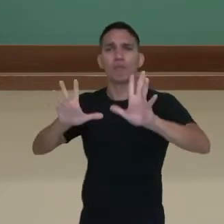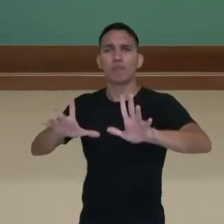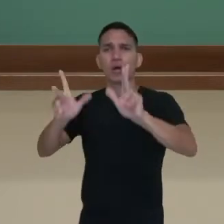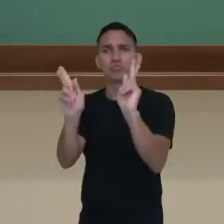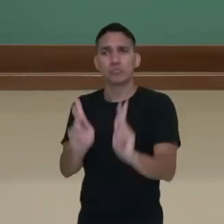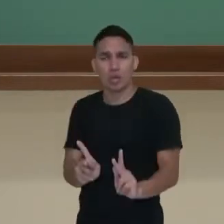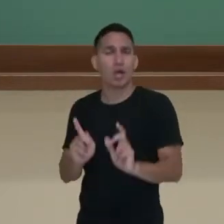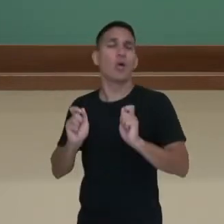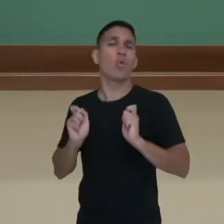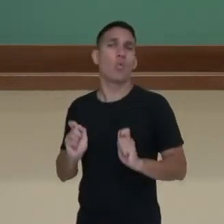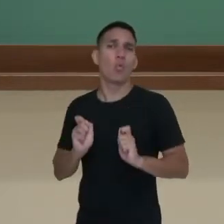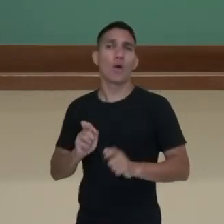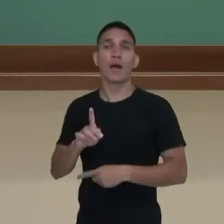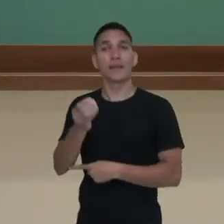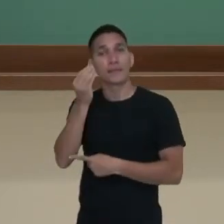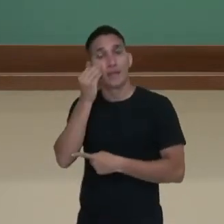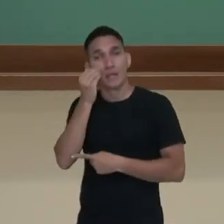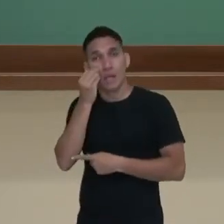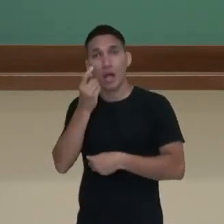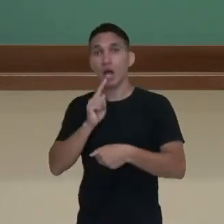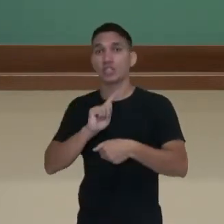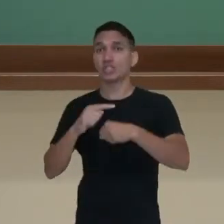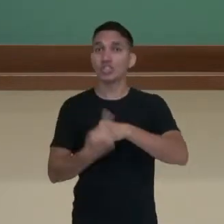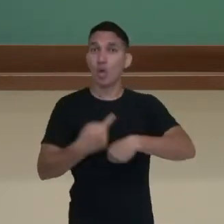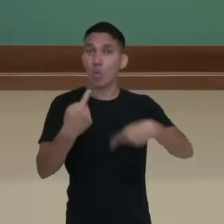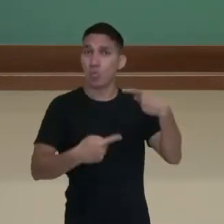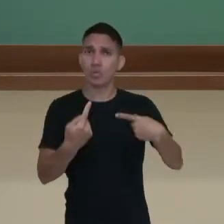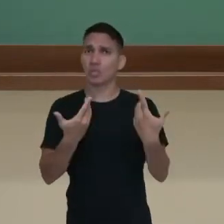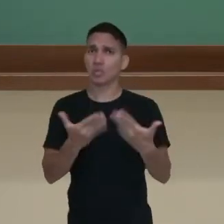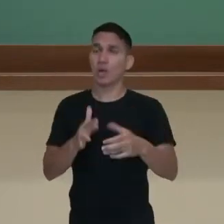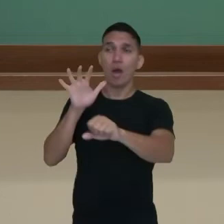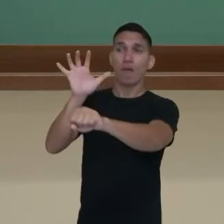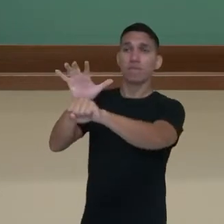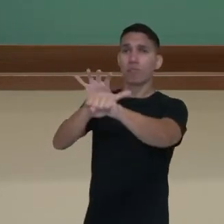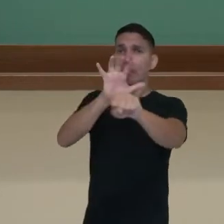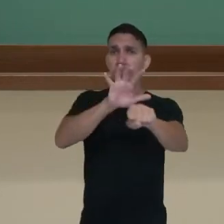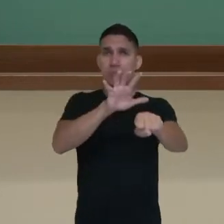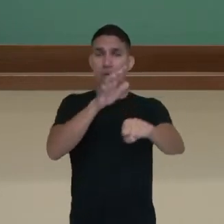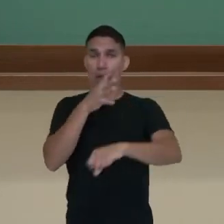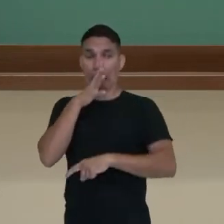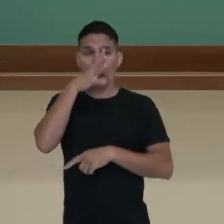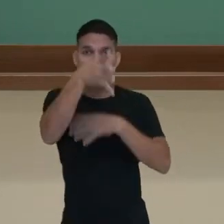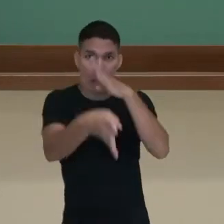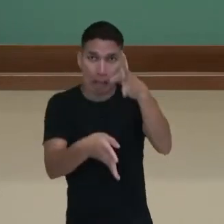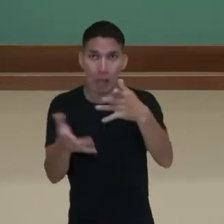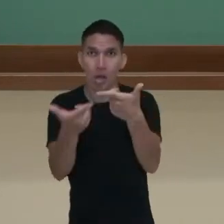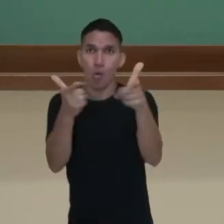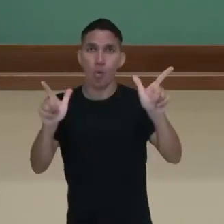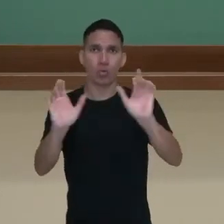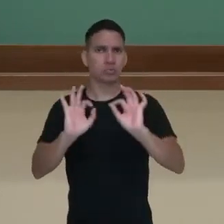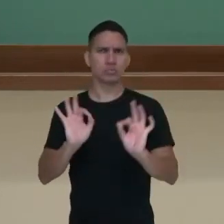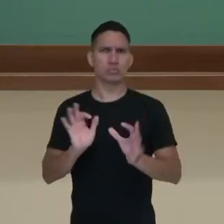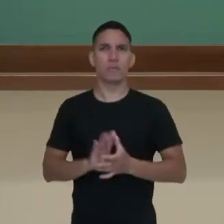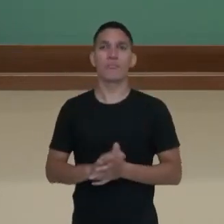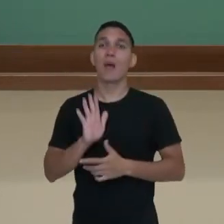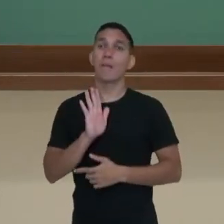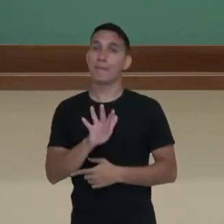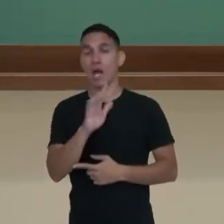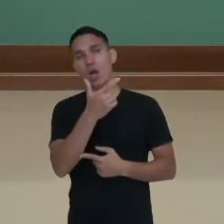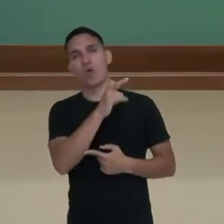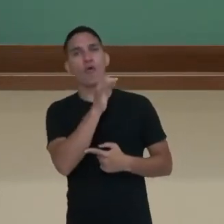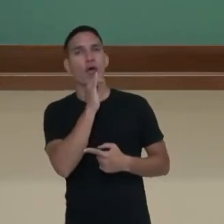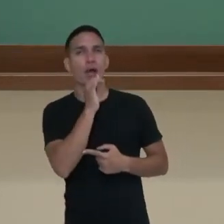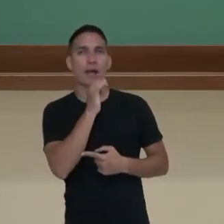uma geopolítica, né, de influência agressiva sobre outros países. Já outros exemplos como